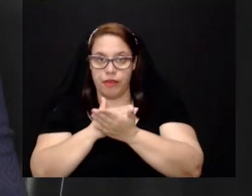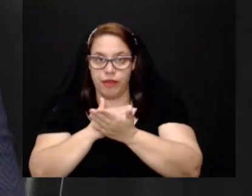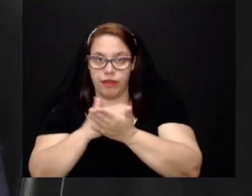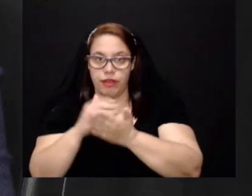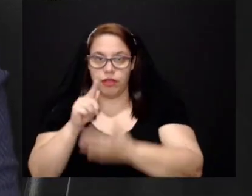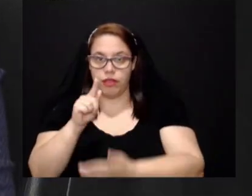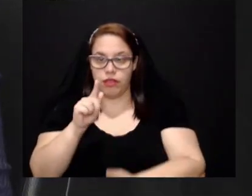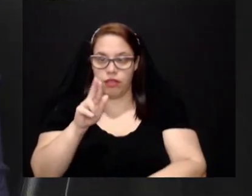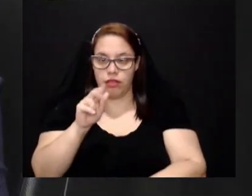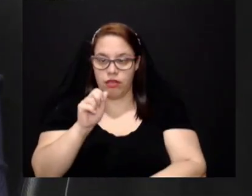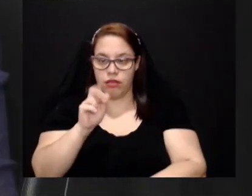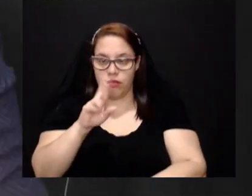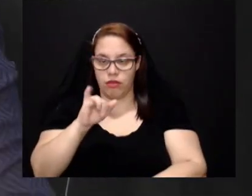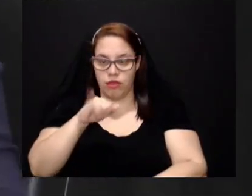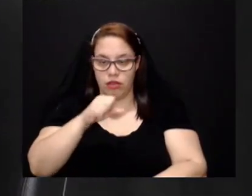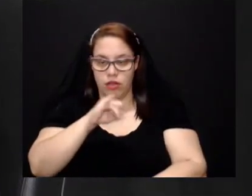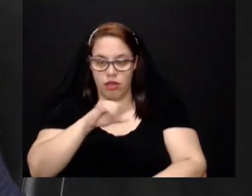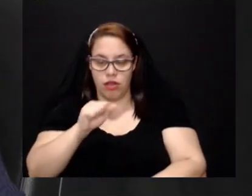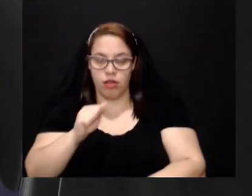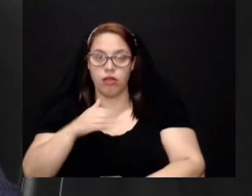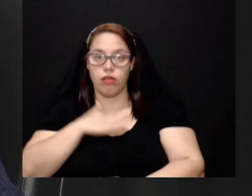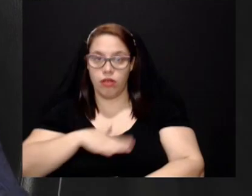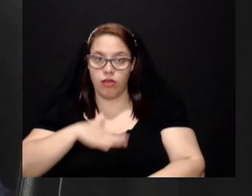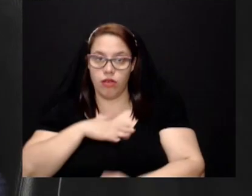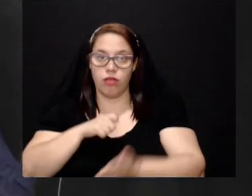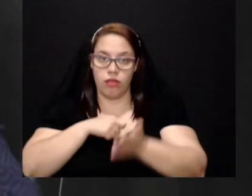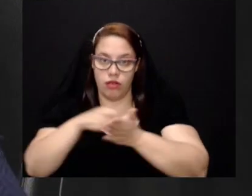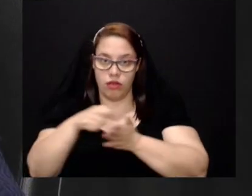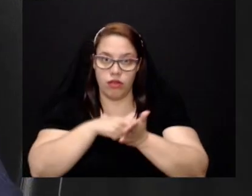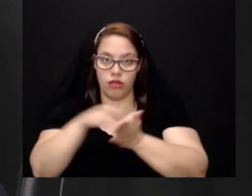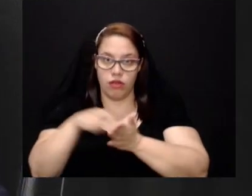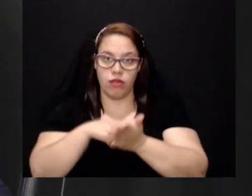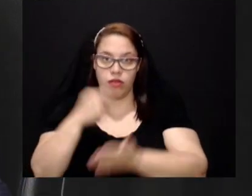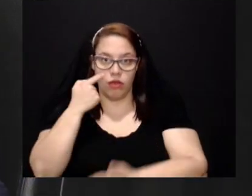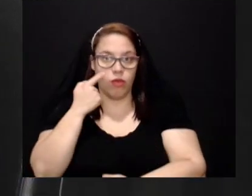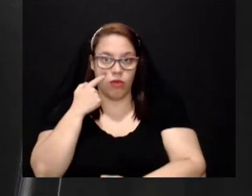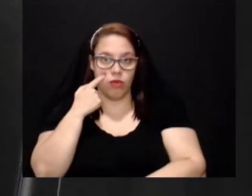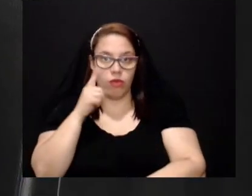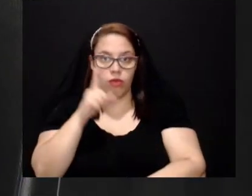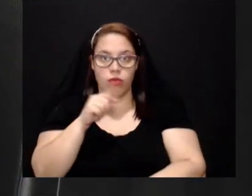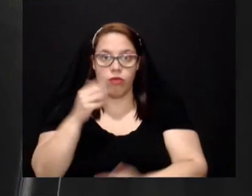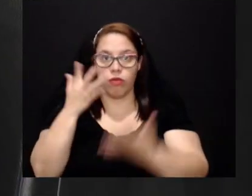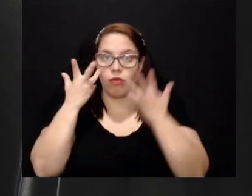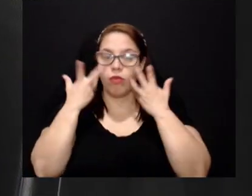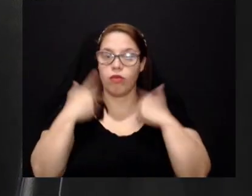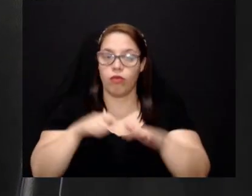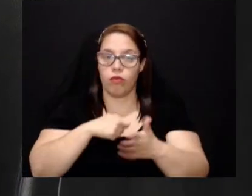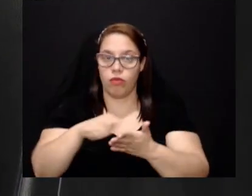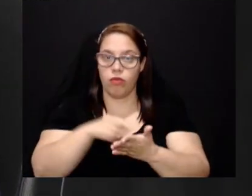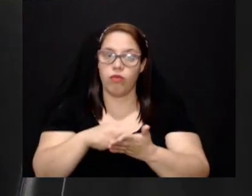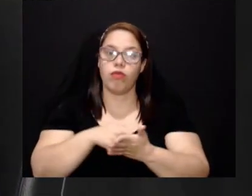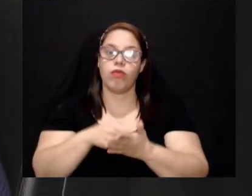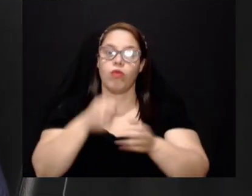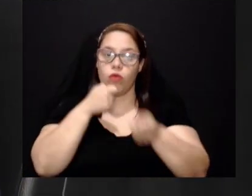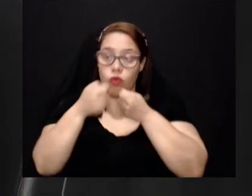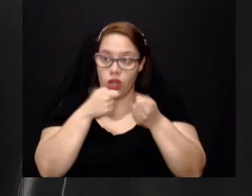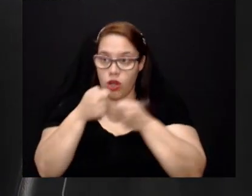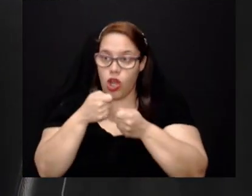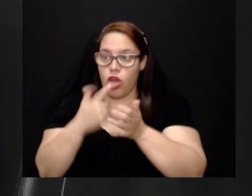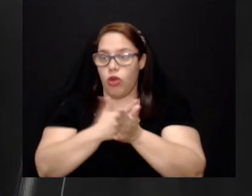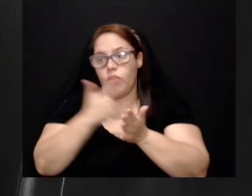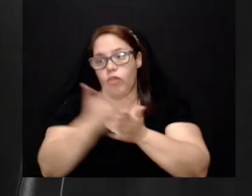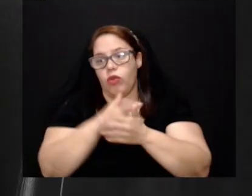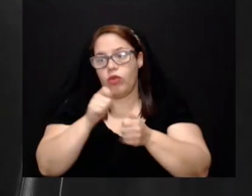queria ser jornalista porque eu gostava muito de escrever, então eu via como um caminho natural. Eu gosto de escrever, eu vou fazer jornalismo, eu vou fazer letras.